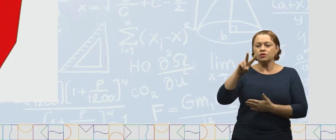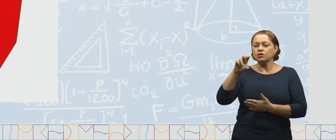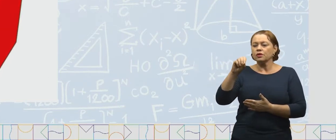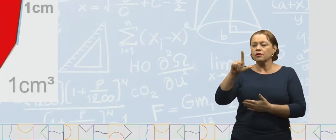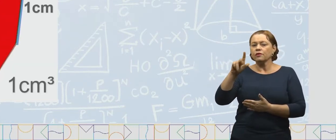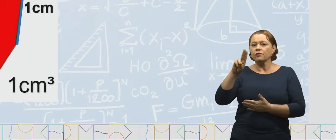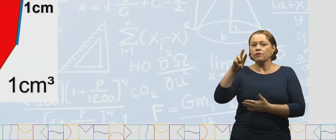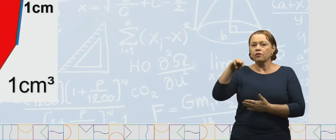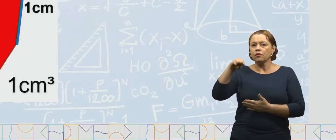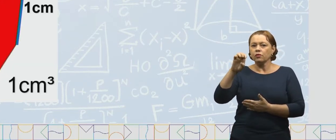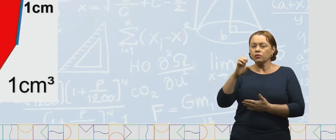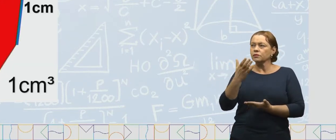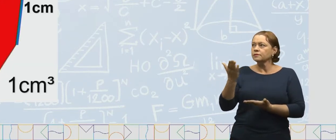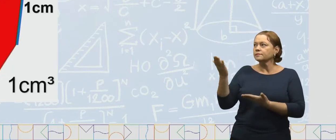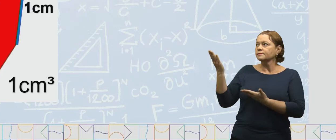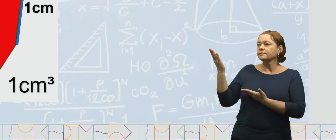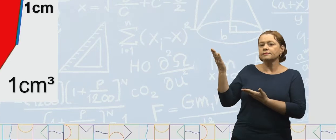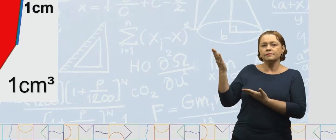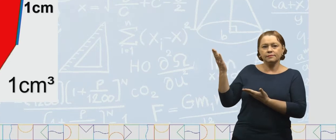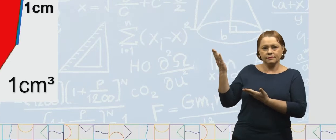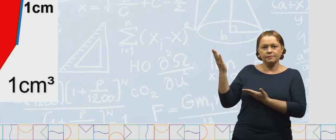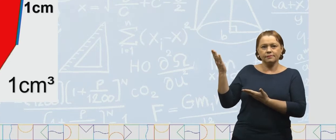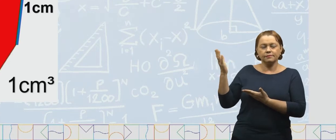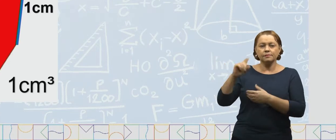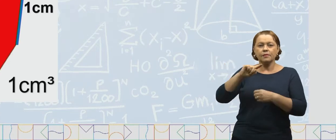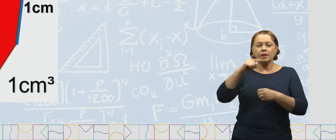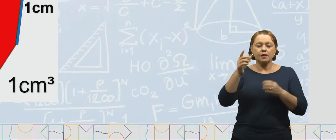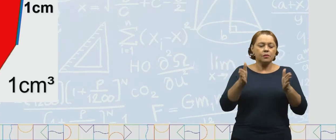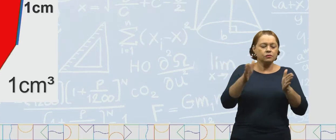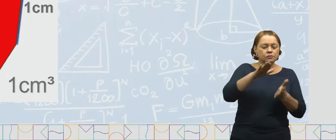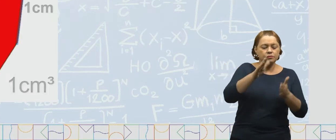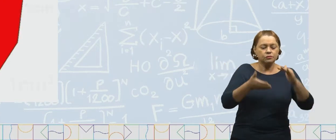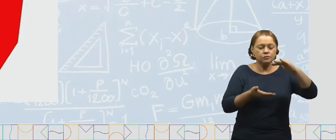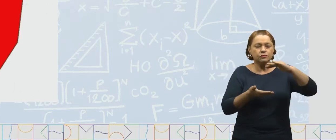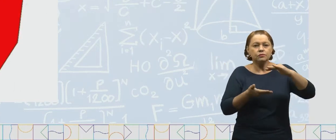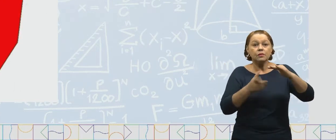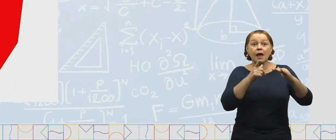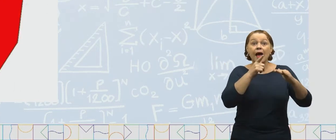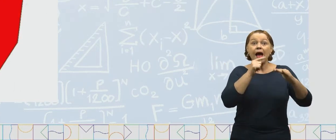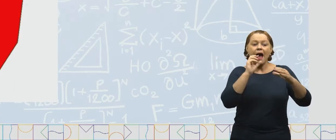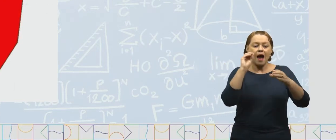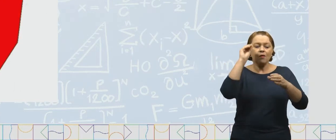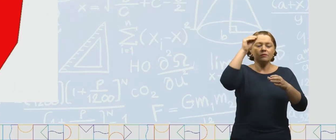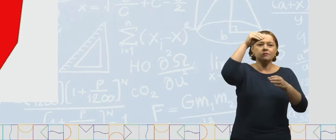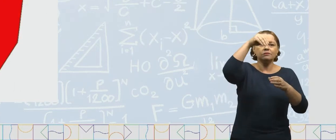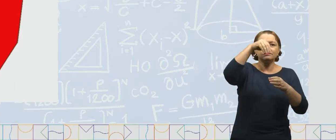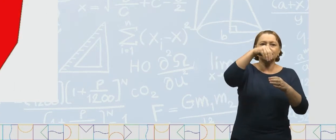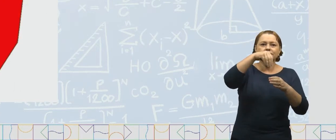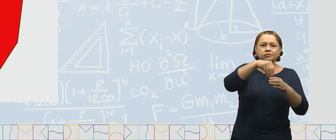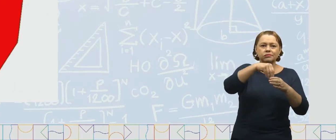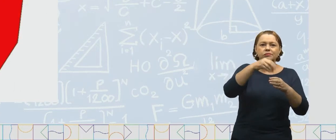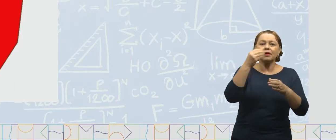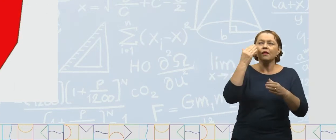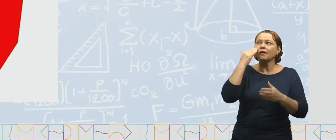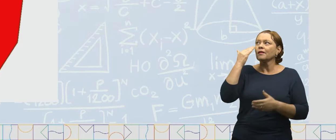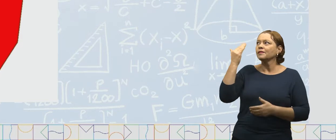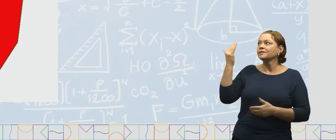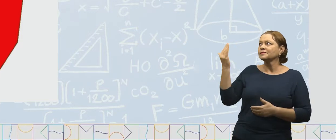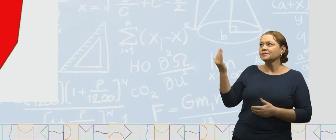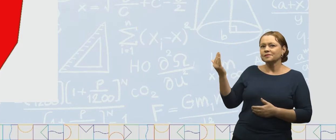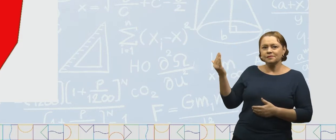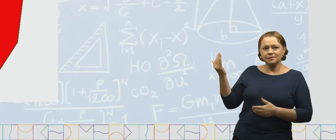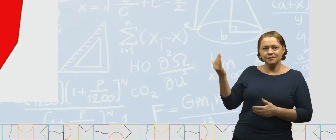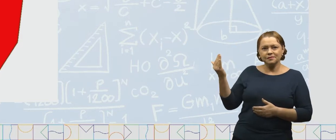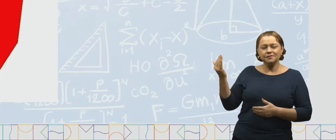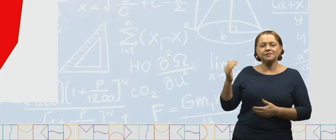Observe aí. Depois de montarmos, jogamos água dentro deste cubo. Observe aí, jogamos